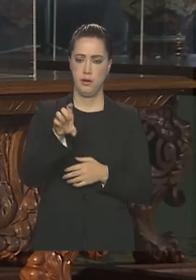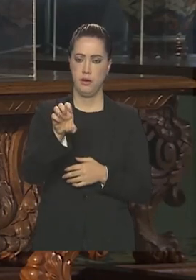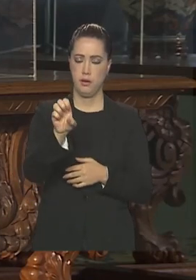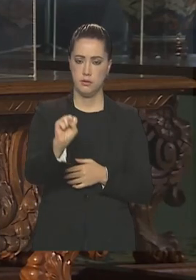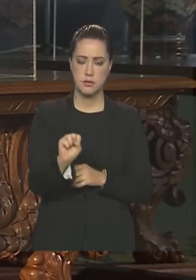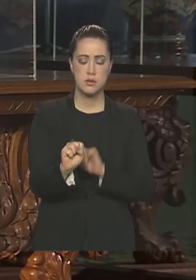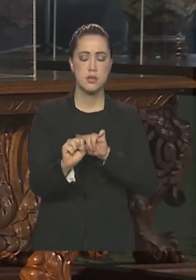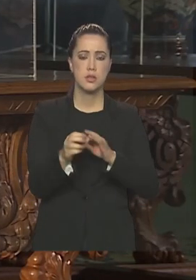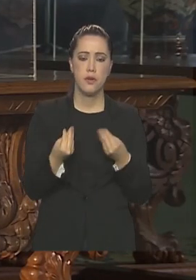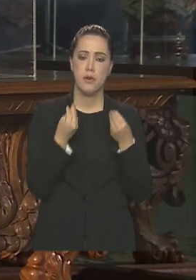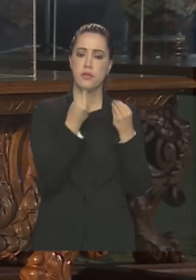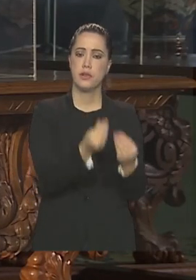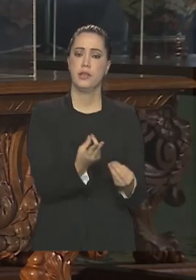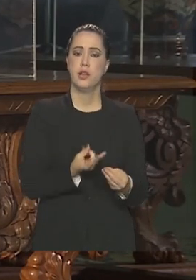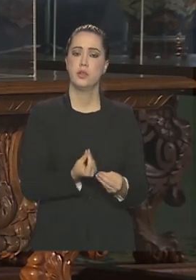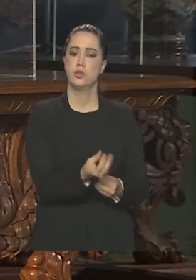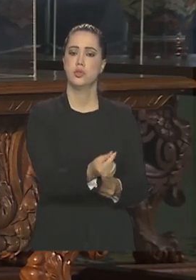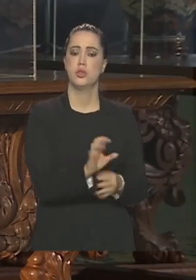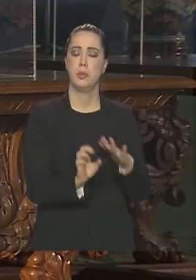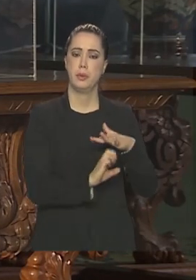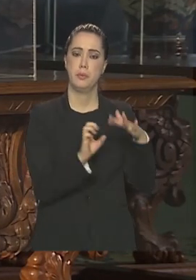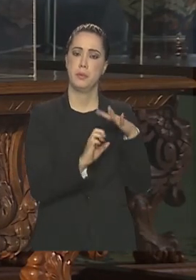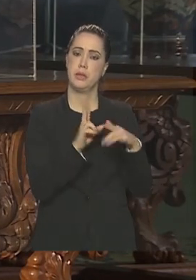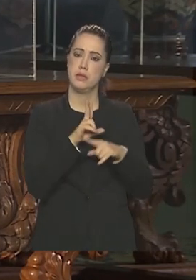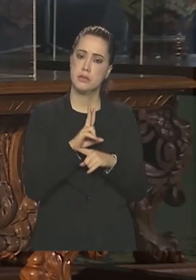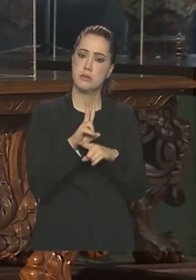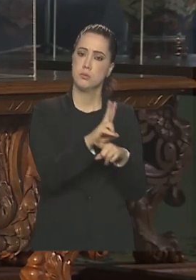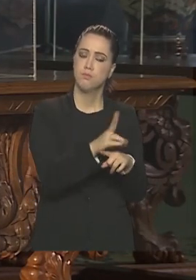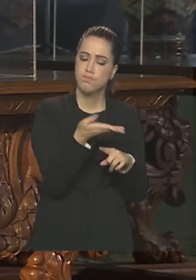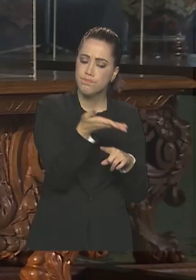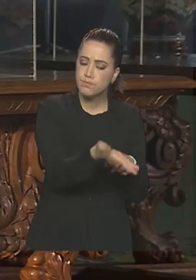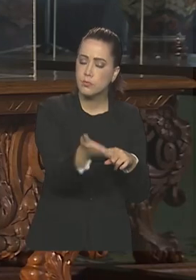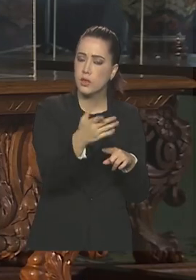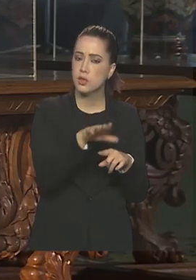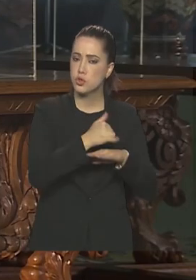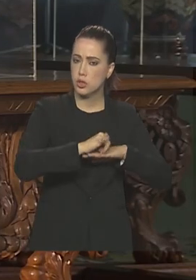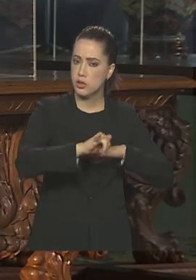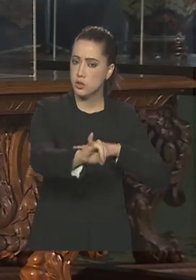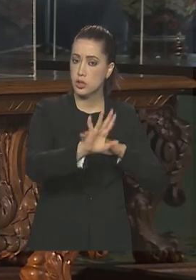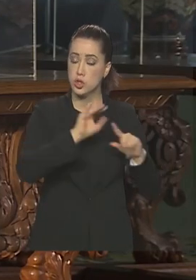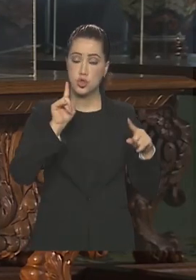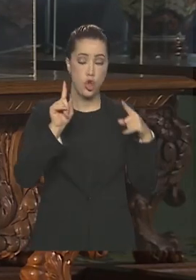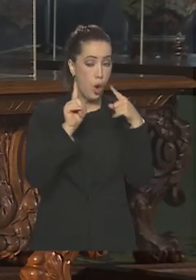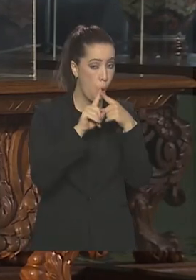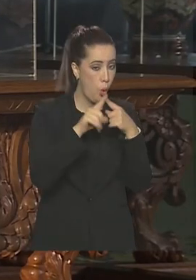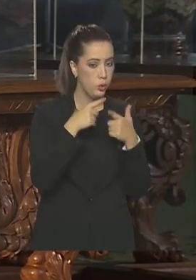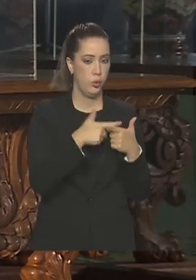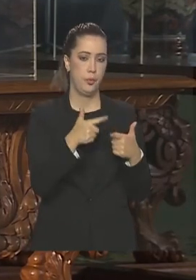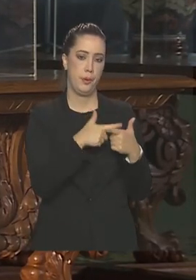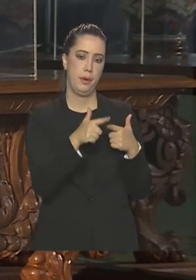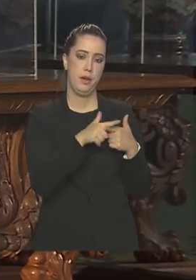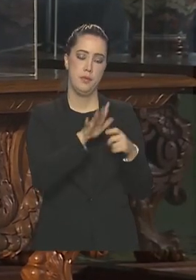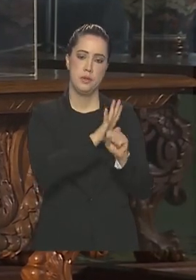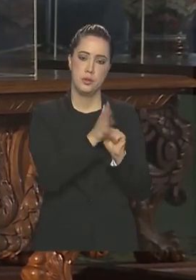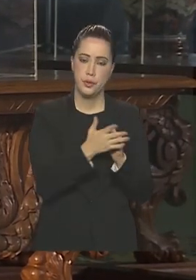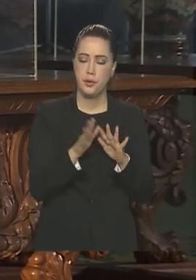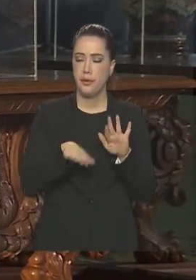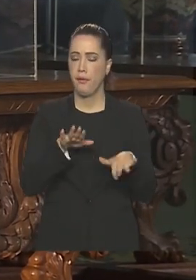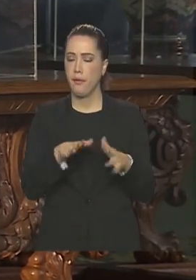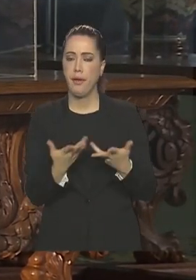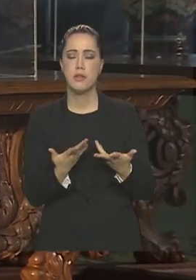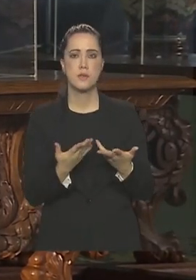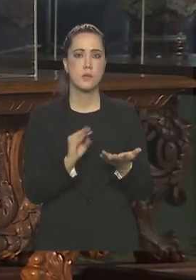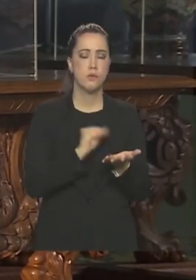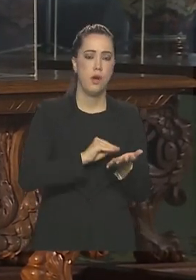e que vai prover recursos para as distribuidoras limitados à necessidade dos efeitos da pandemia, ou seja, de inadimplência